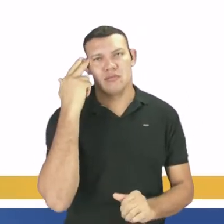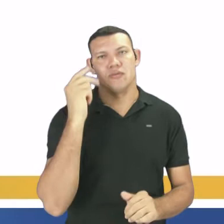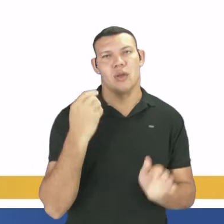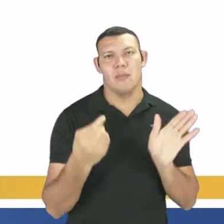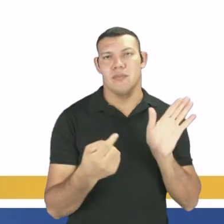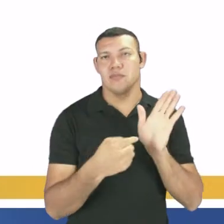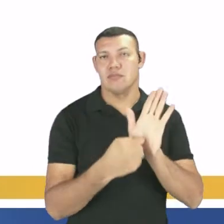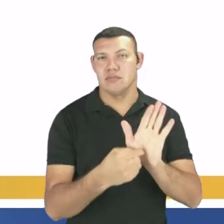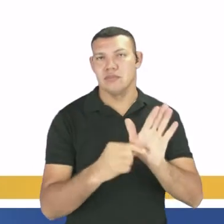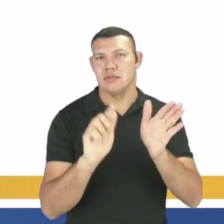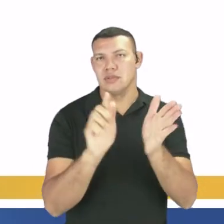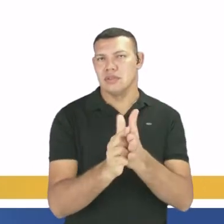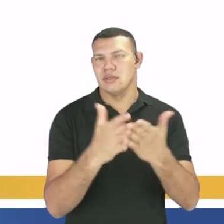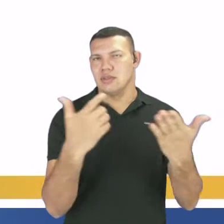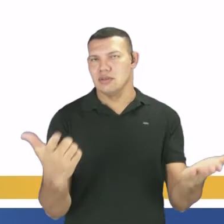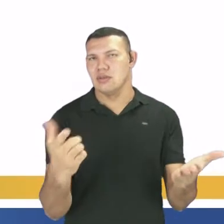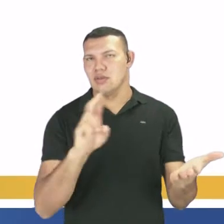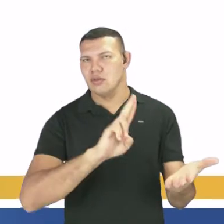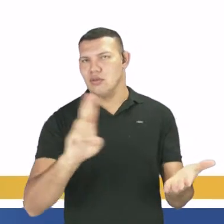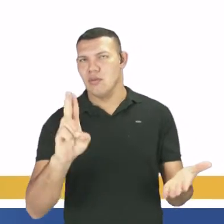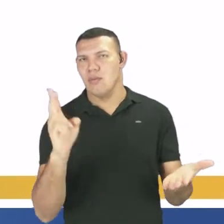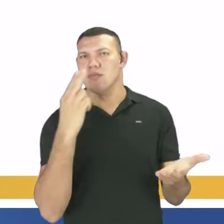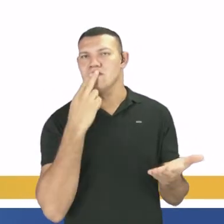jornais como carta ao leitor.